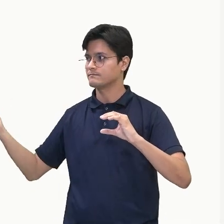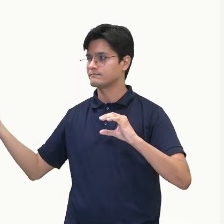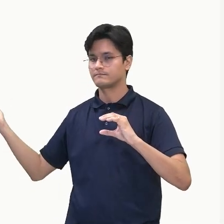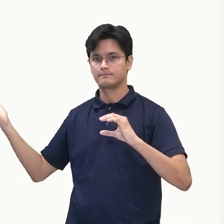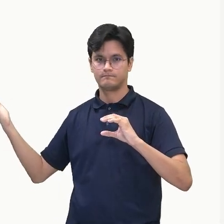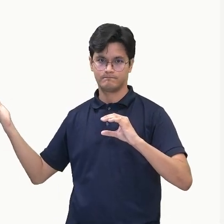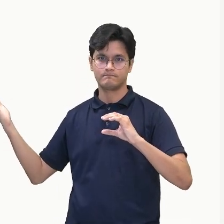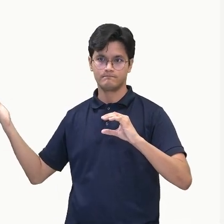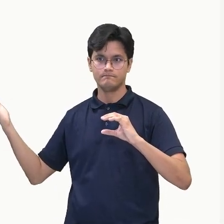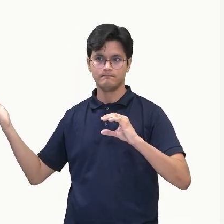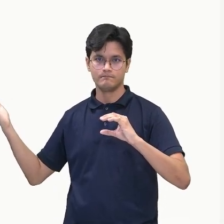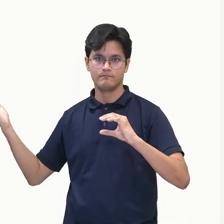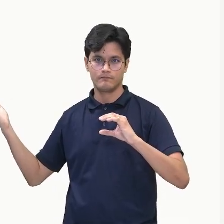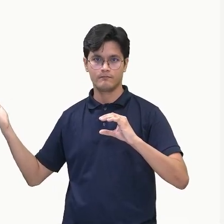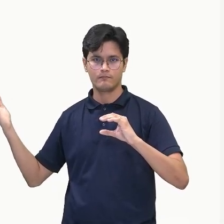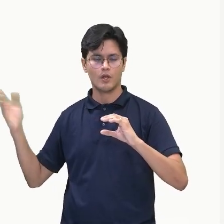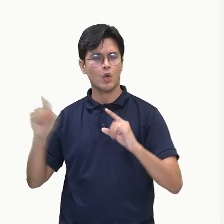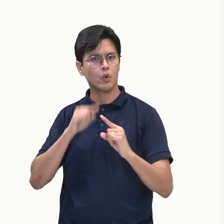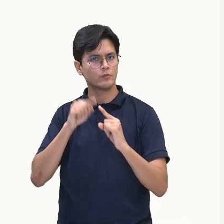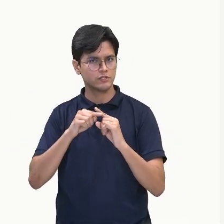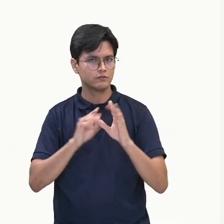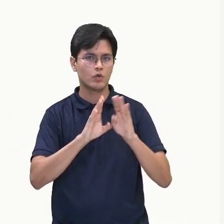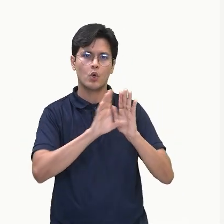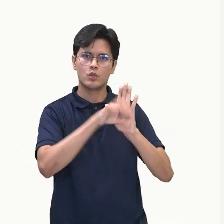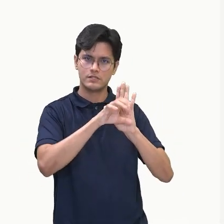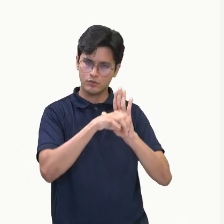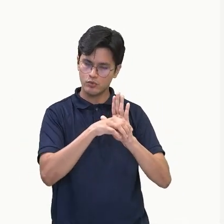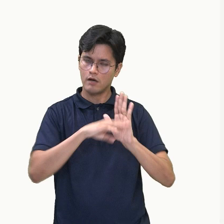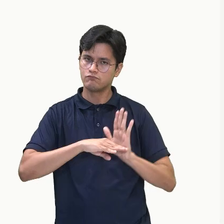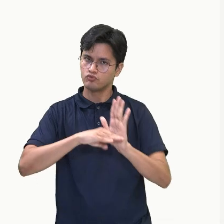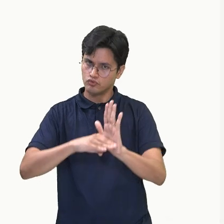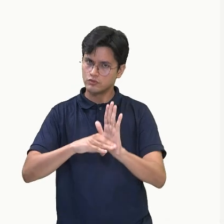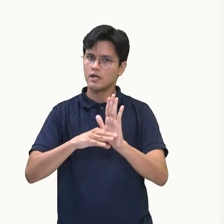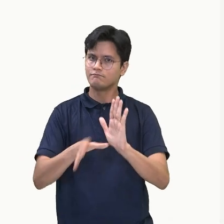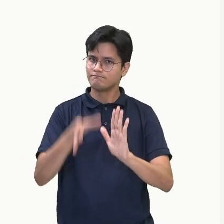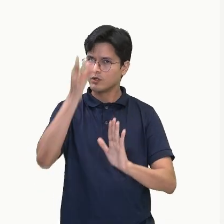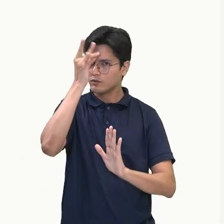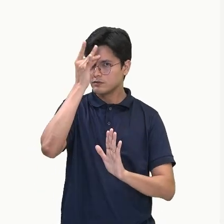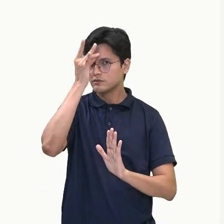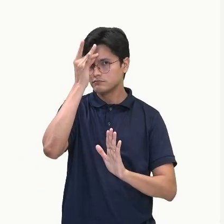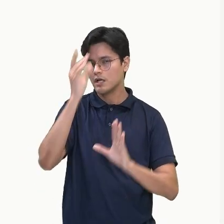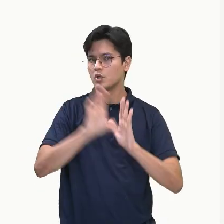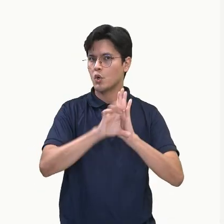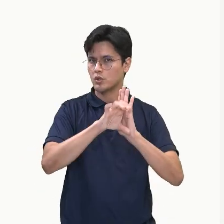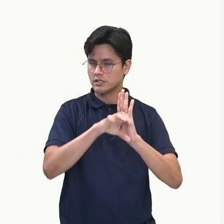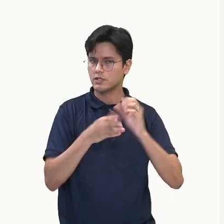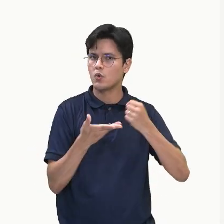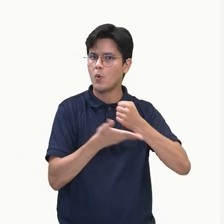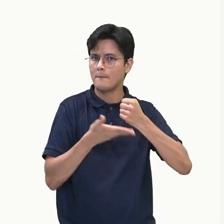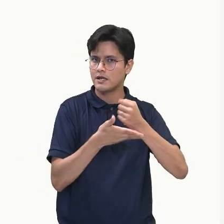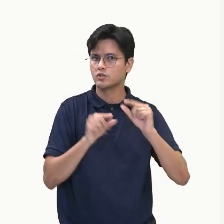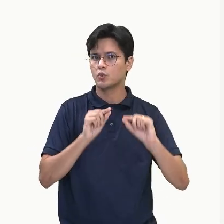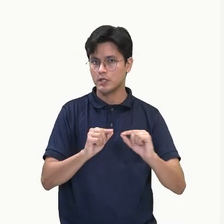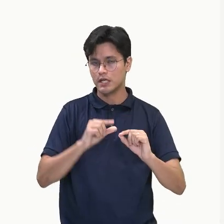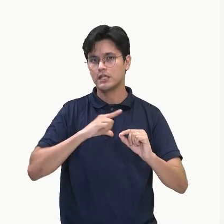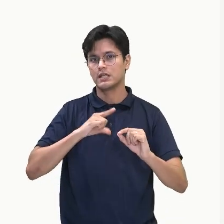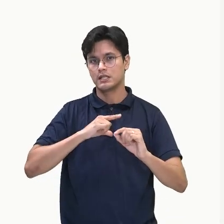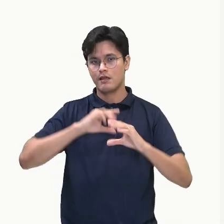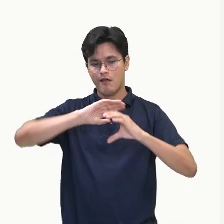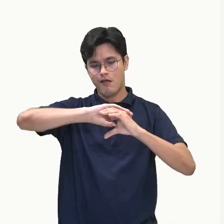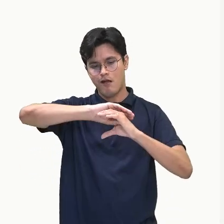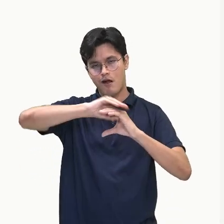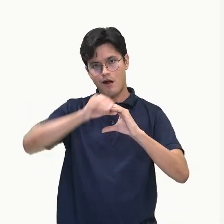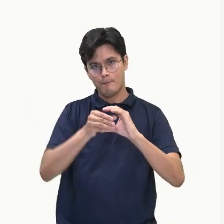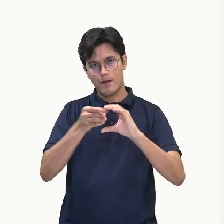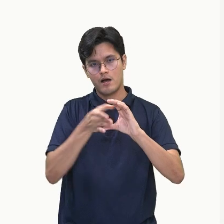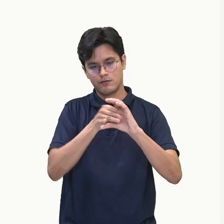plasmática, para a gente conceituar aí, para vocês fixarem bem o conceito básico dela, é a camada que vai envolver